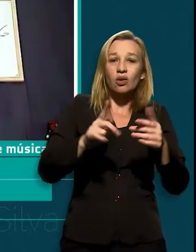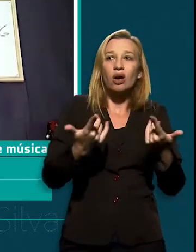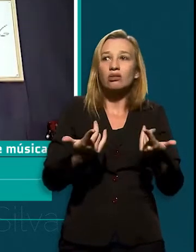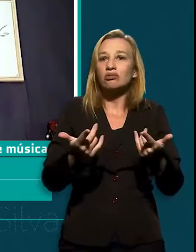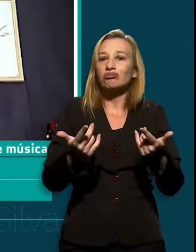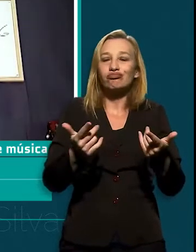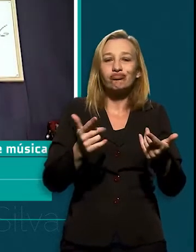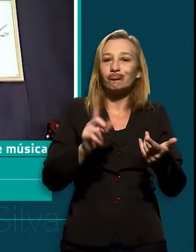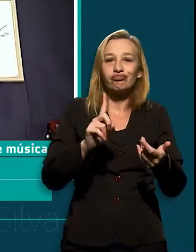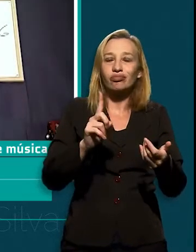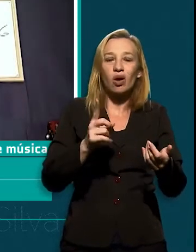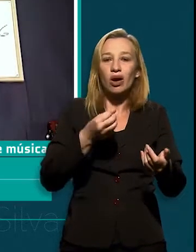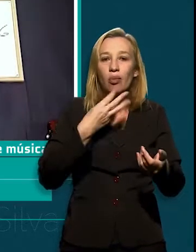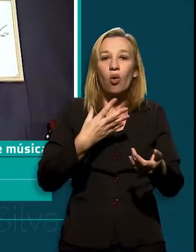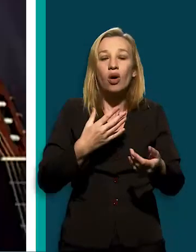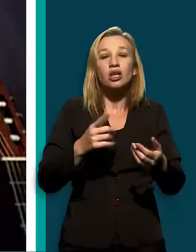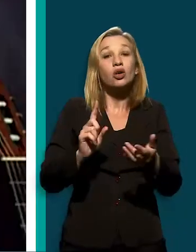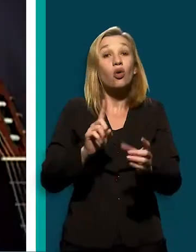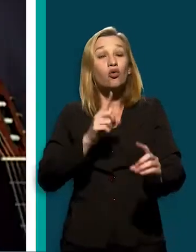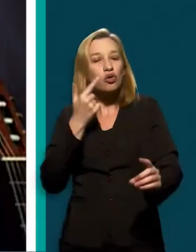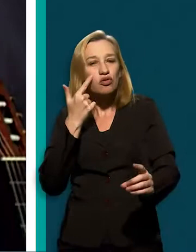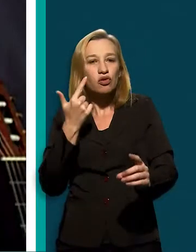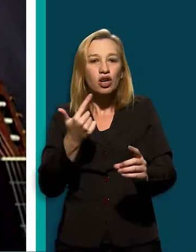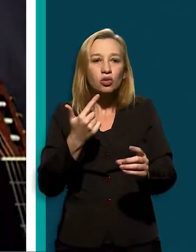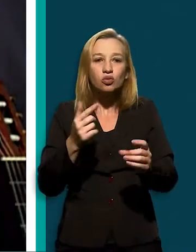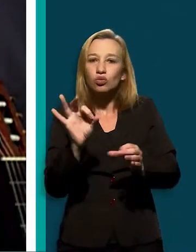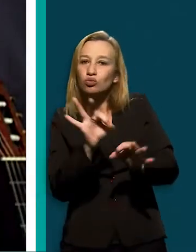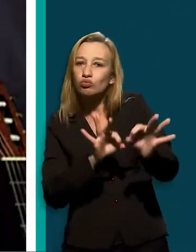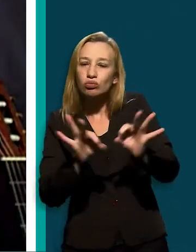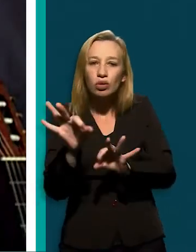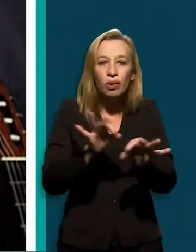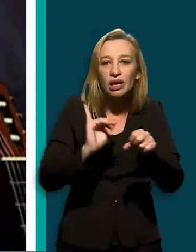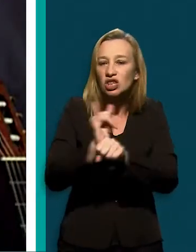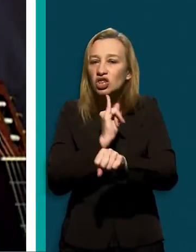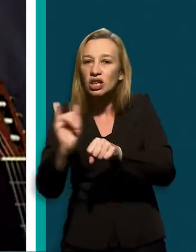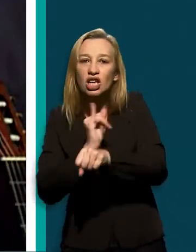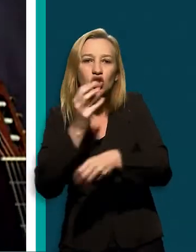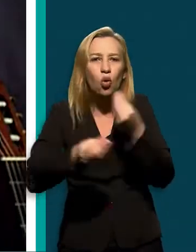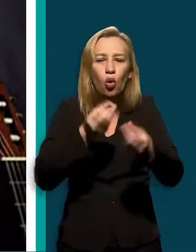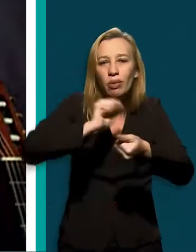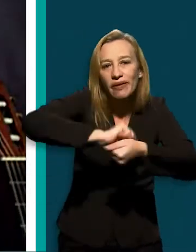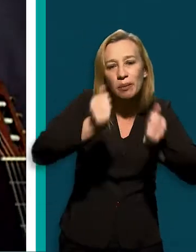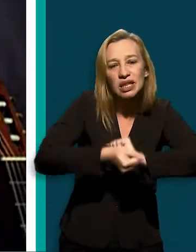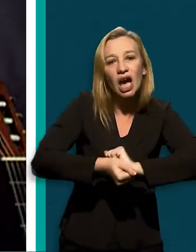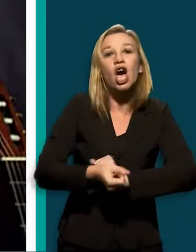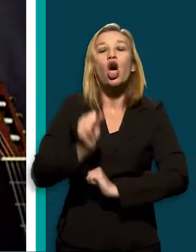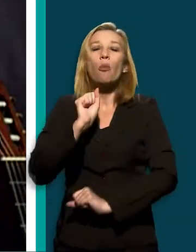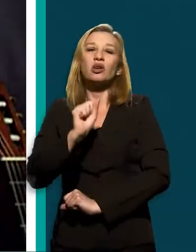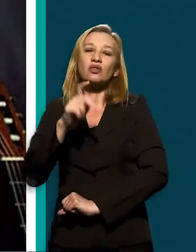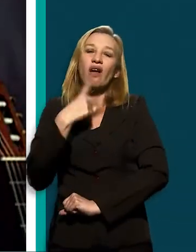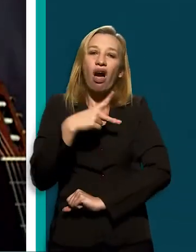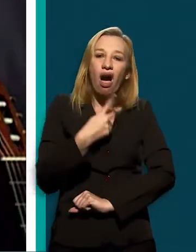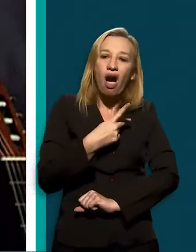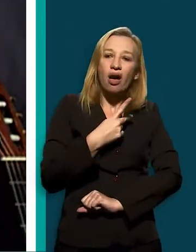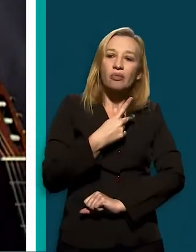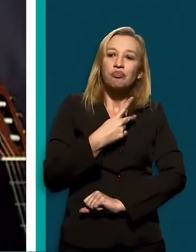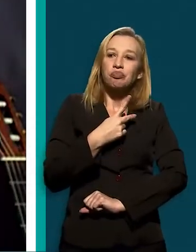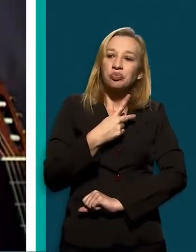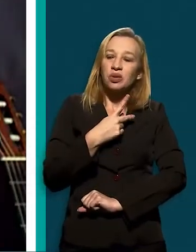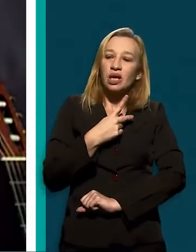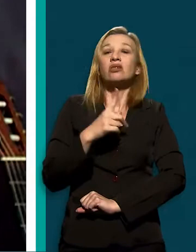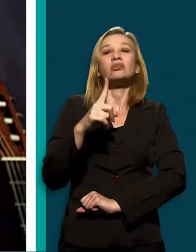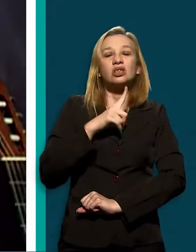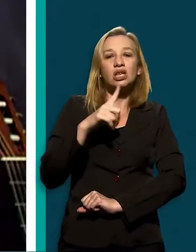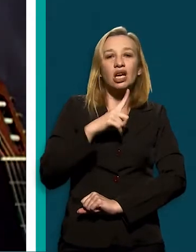funcionava. Então, assim, eu fui encontrando formas para me adaptar a isso. E, assim, eu posso dizer